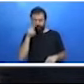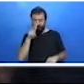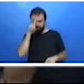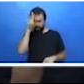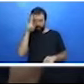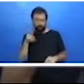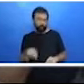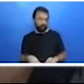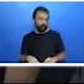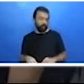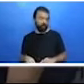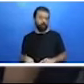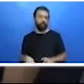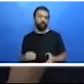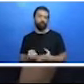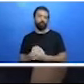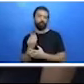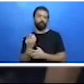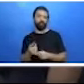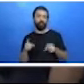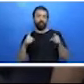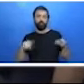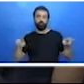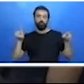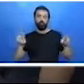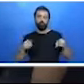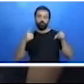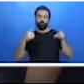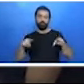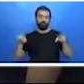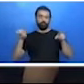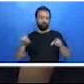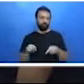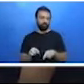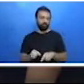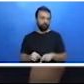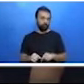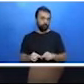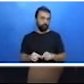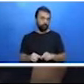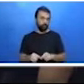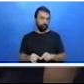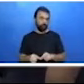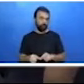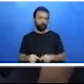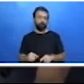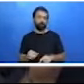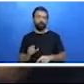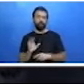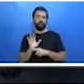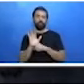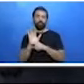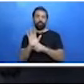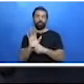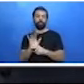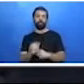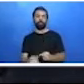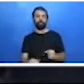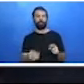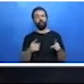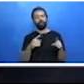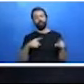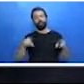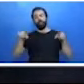poema. No poema A História do Cordel, as sílabas fortes no meio dos versos também contribuem para a